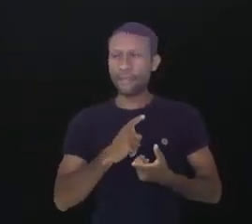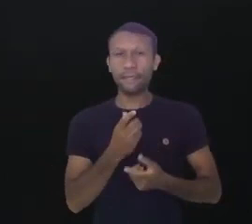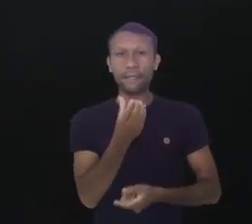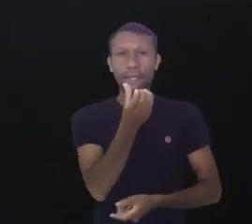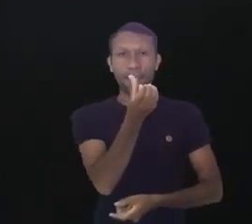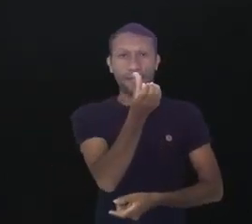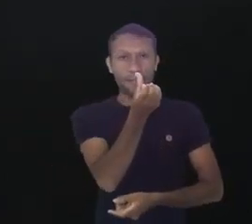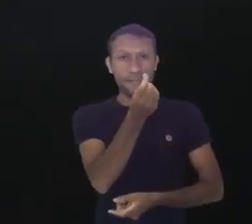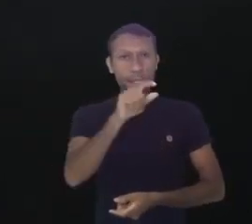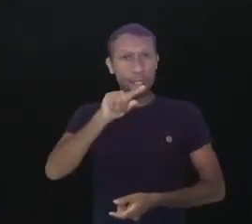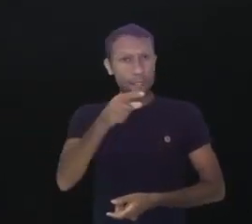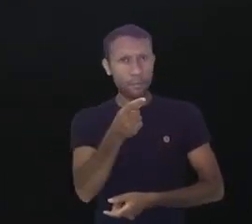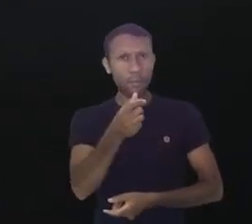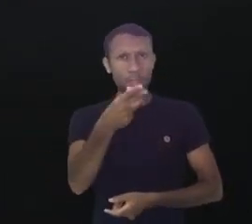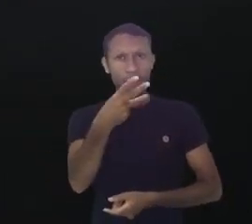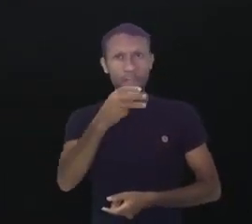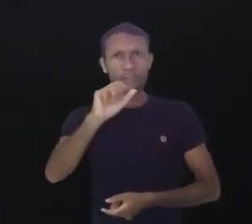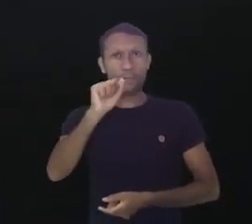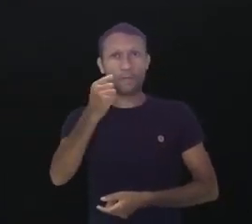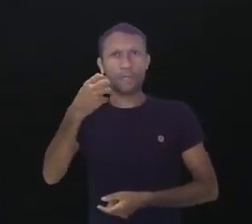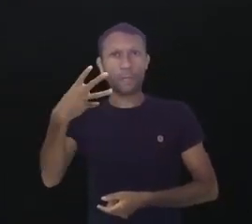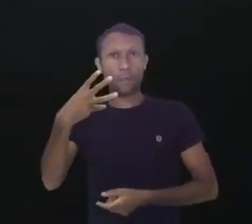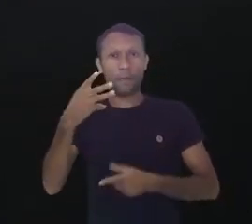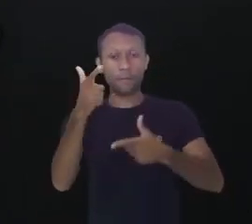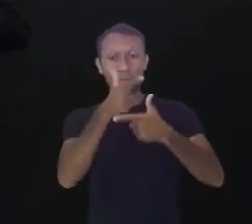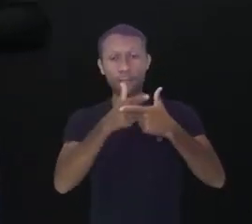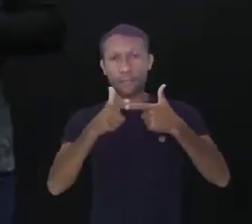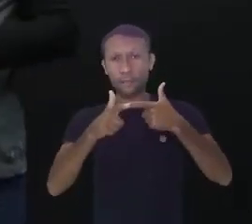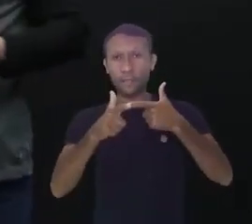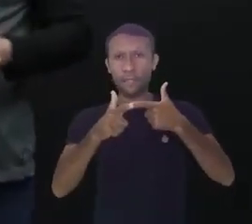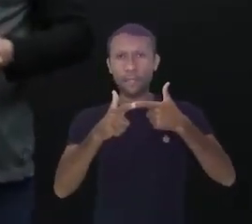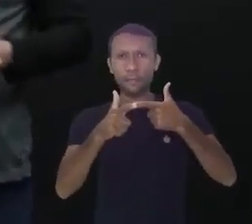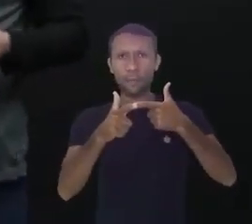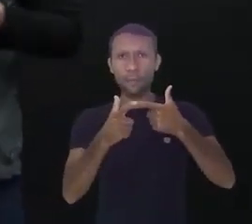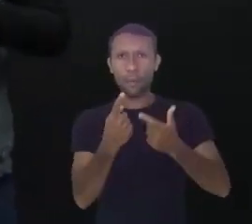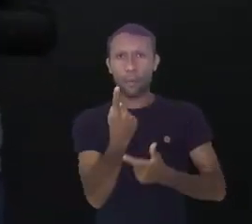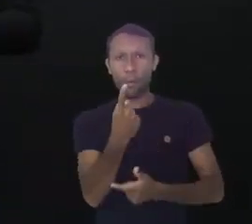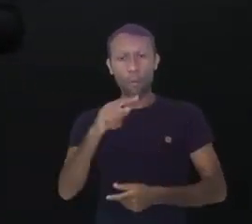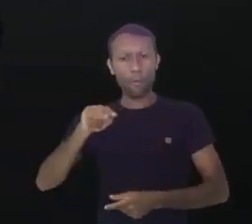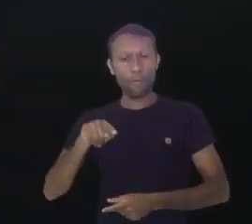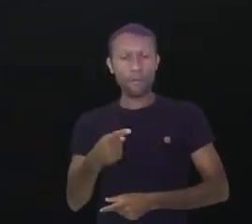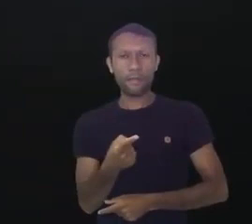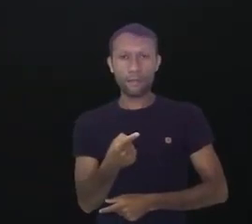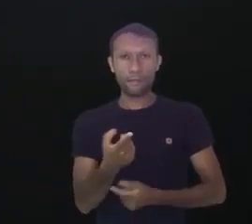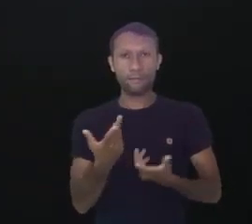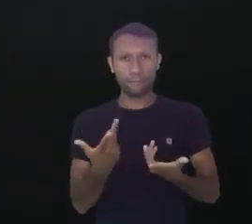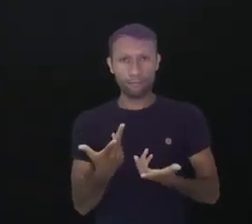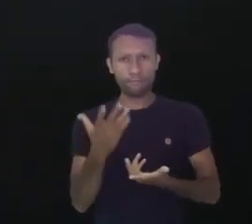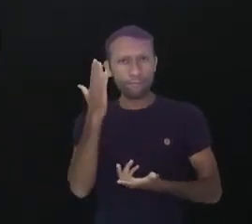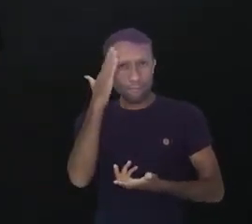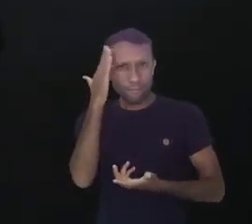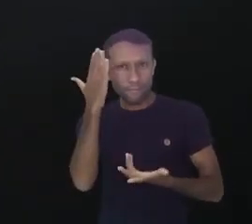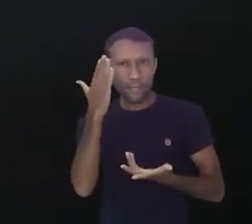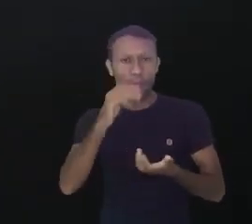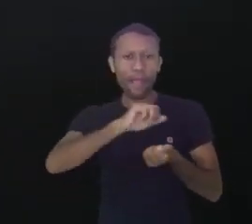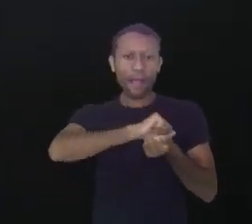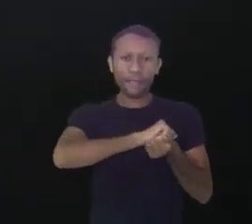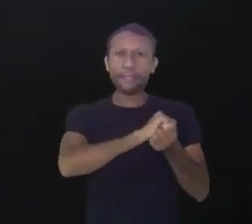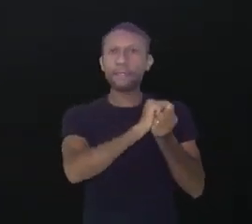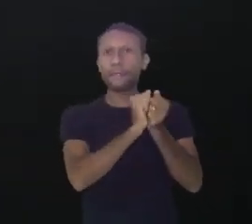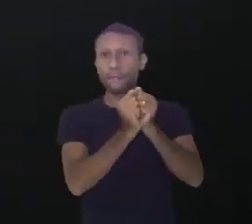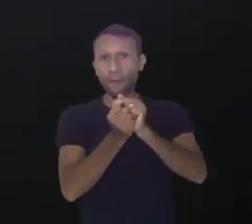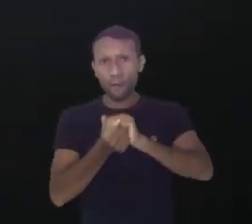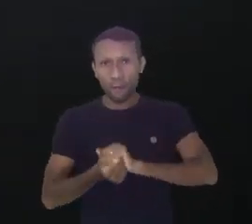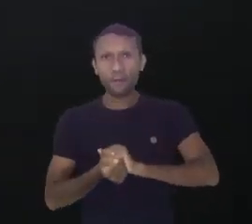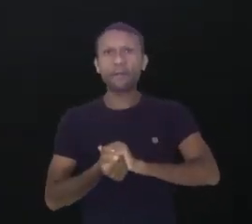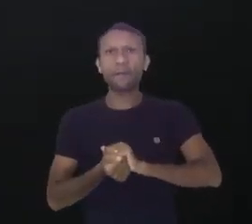6.384 dividido por 1 milhão. Tá legal? Então, a transformação